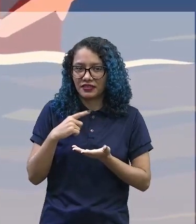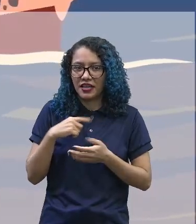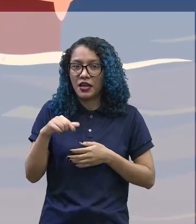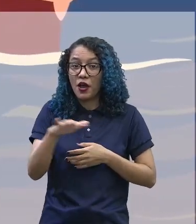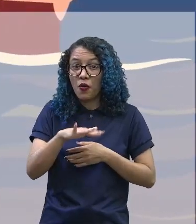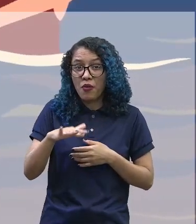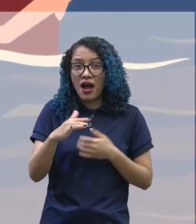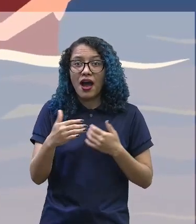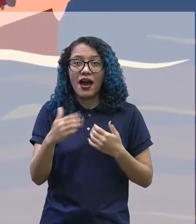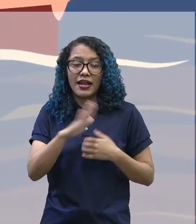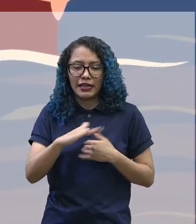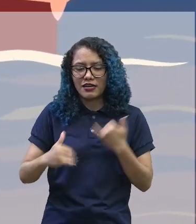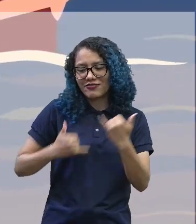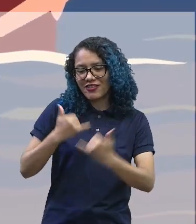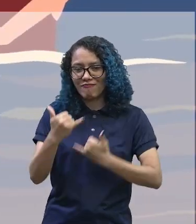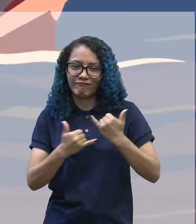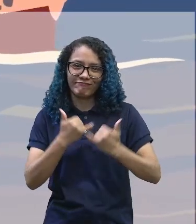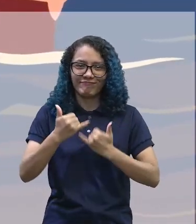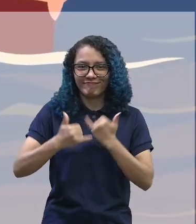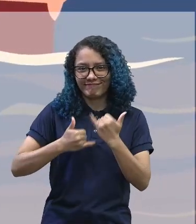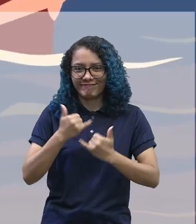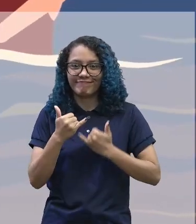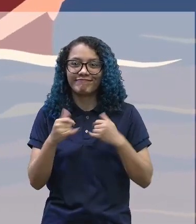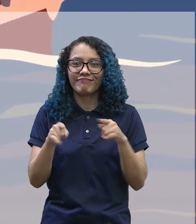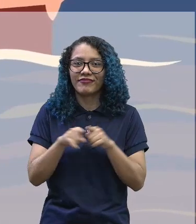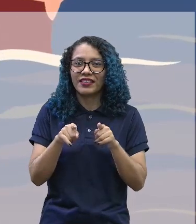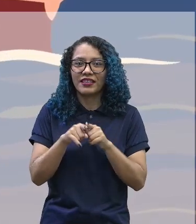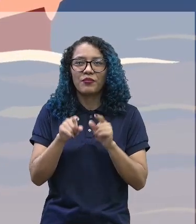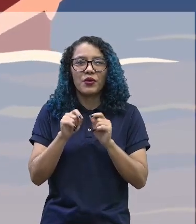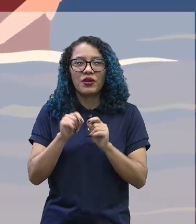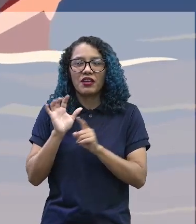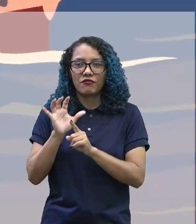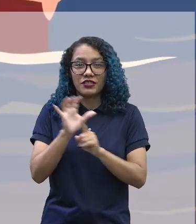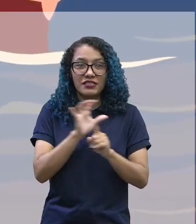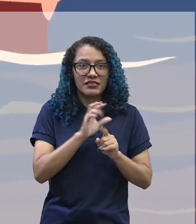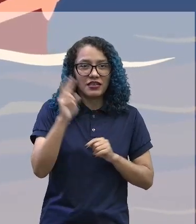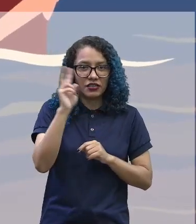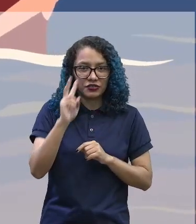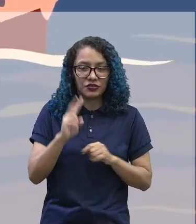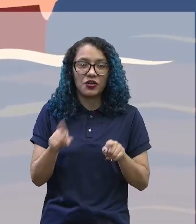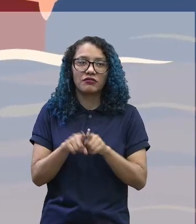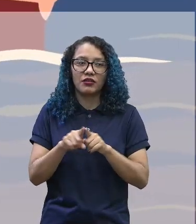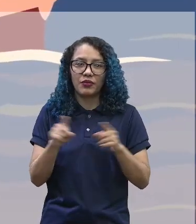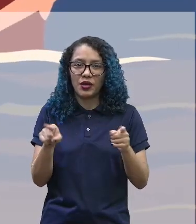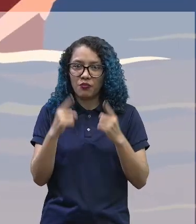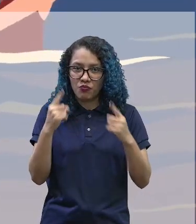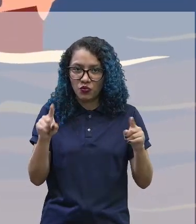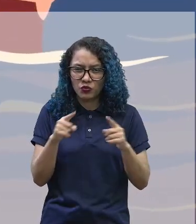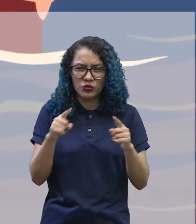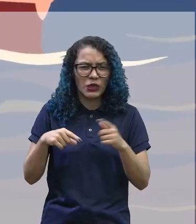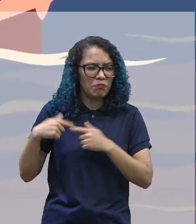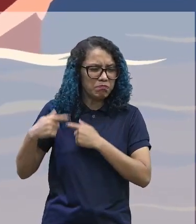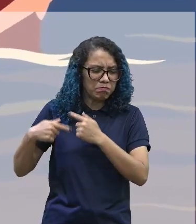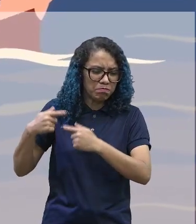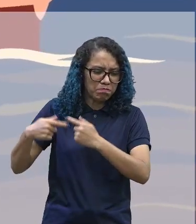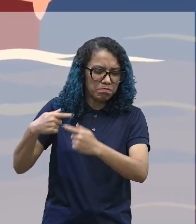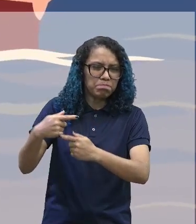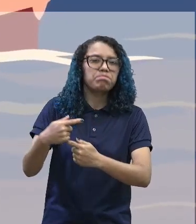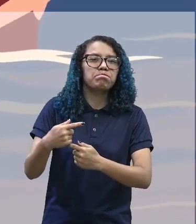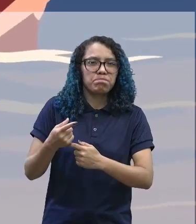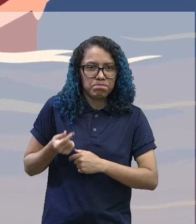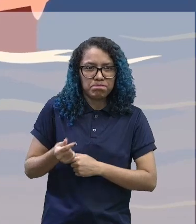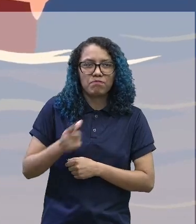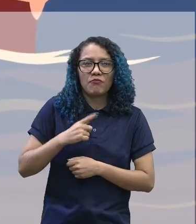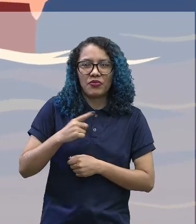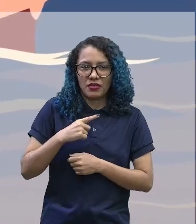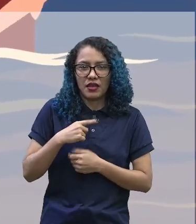de brincadeiras para crianças e a fonte de inspiração para as histórias e músicas que atravessam gerações. O rio